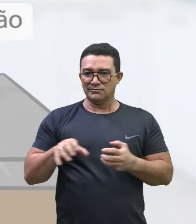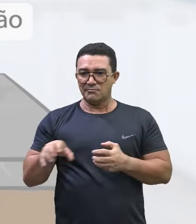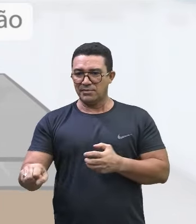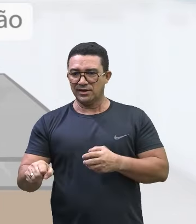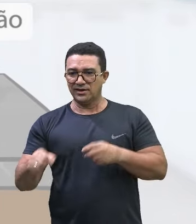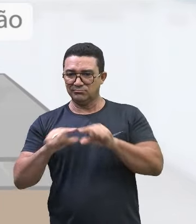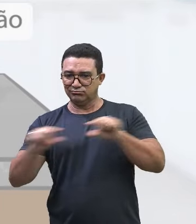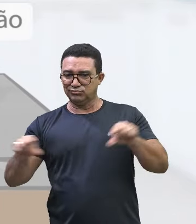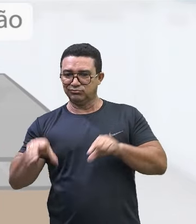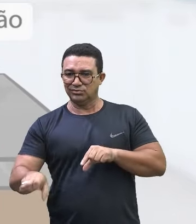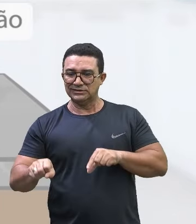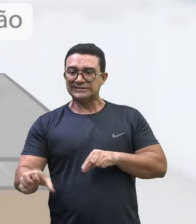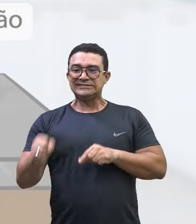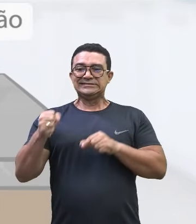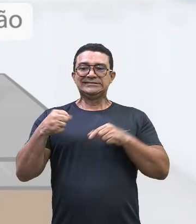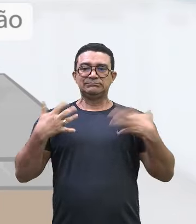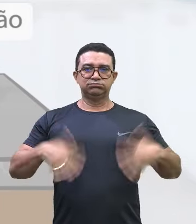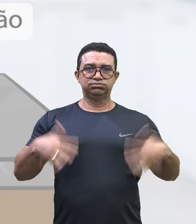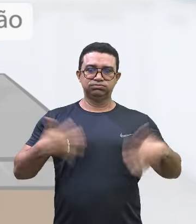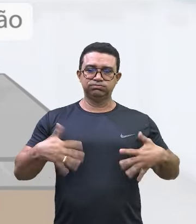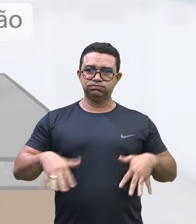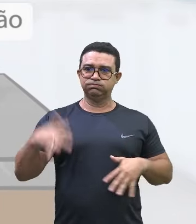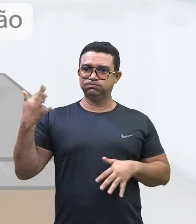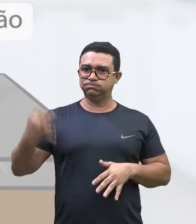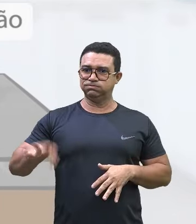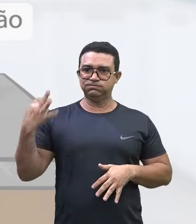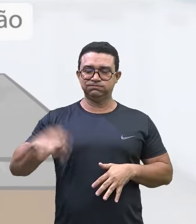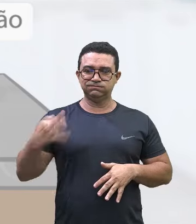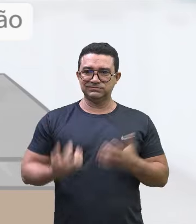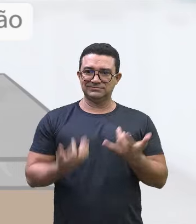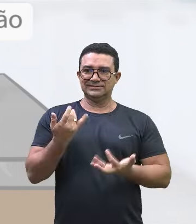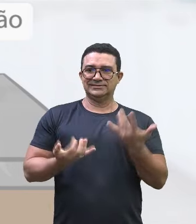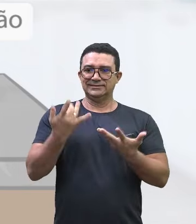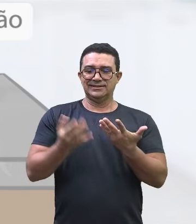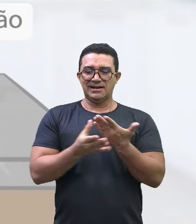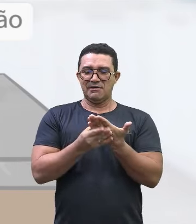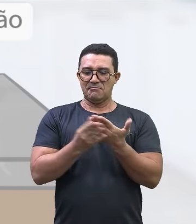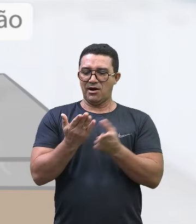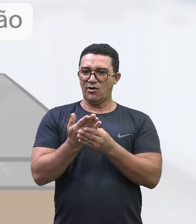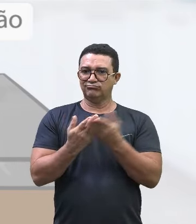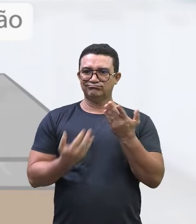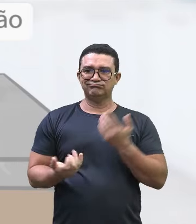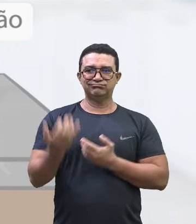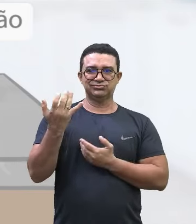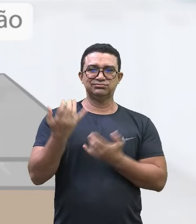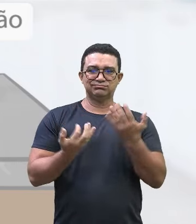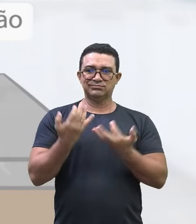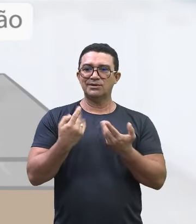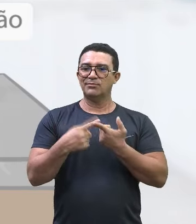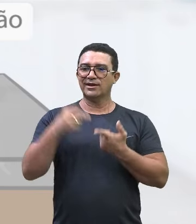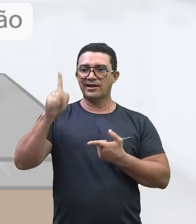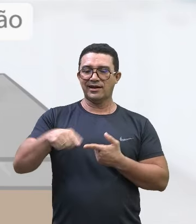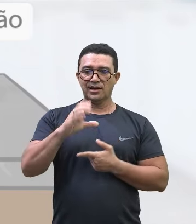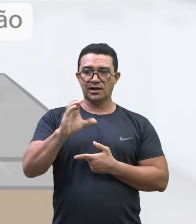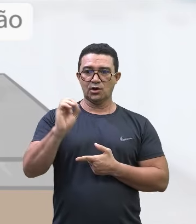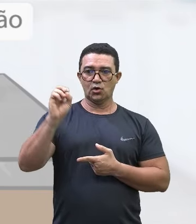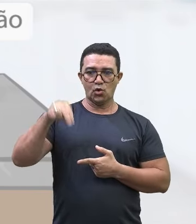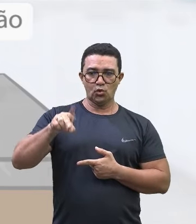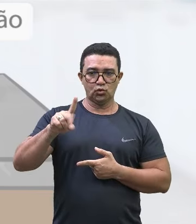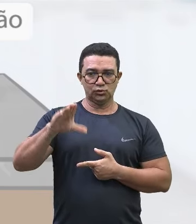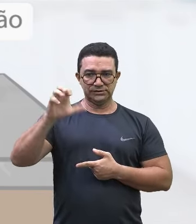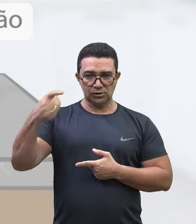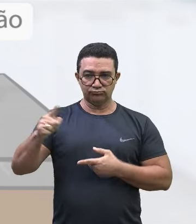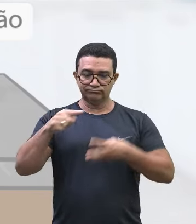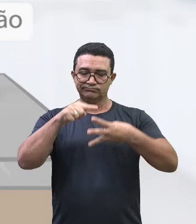mão, porque eu não sabia desse processo chamado de condução, tá bom? Então é importante entender esses 3